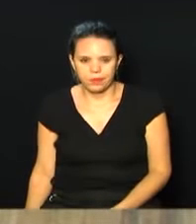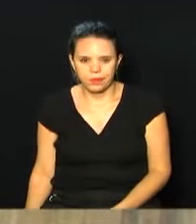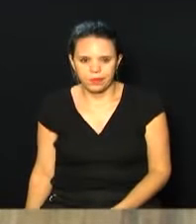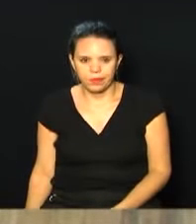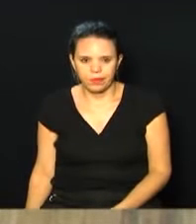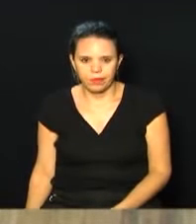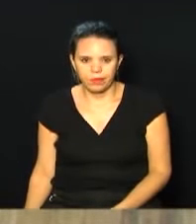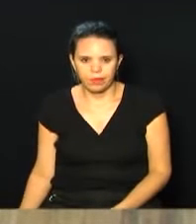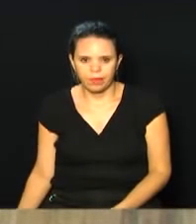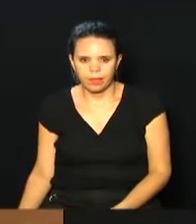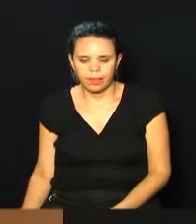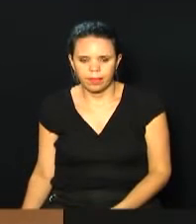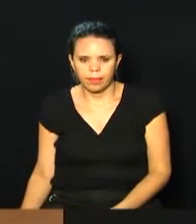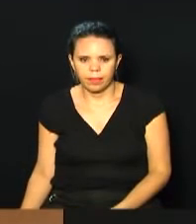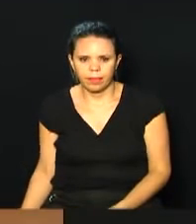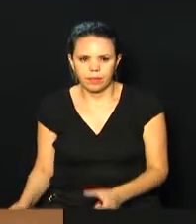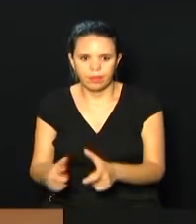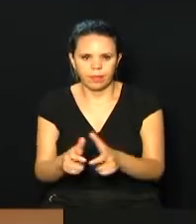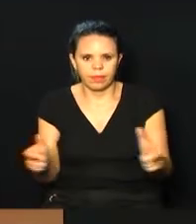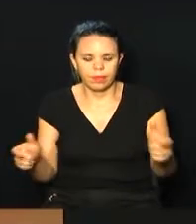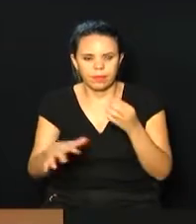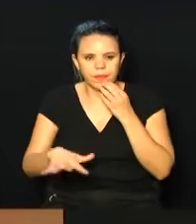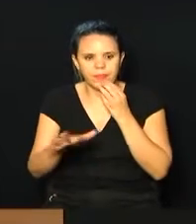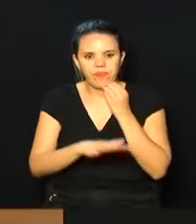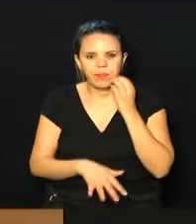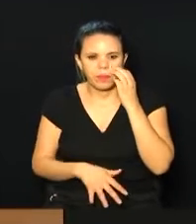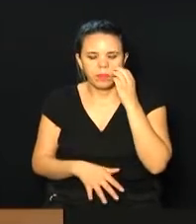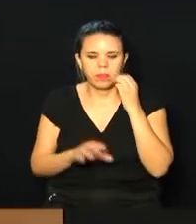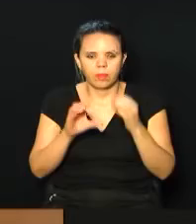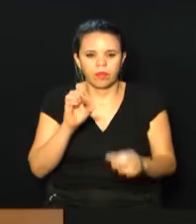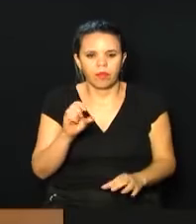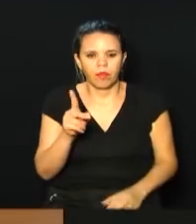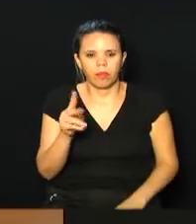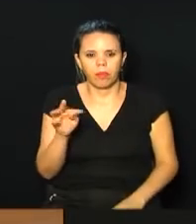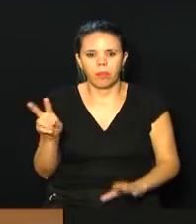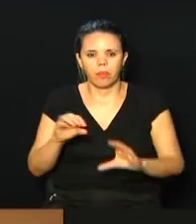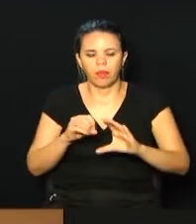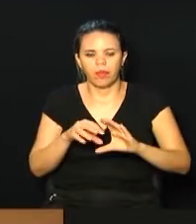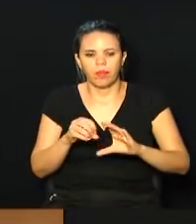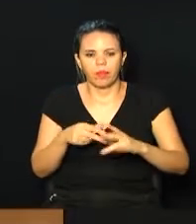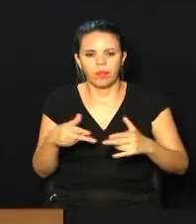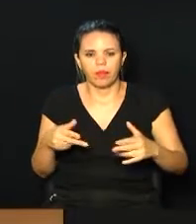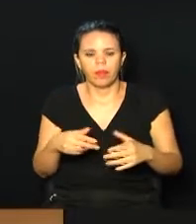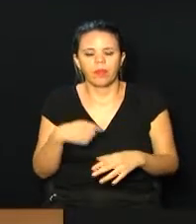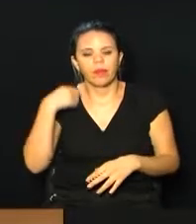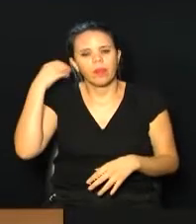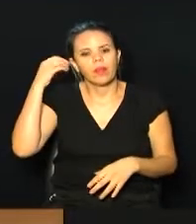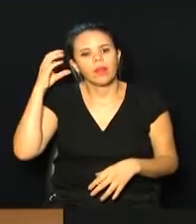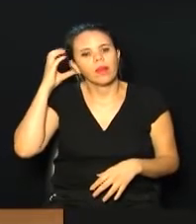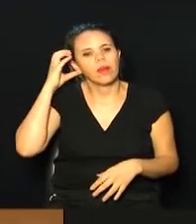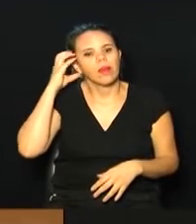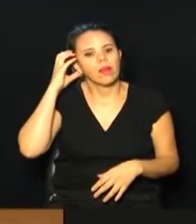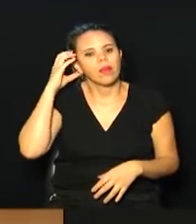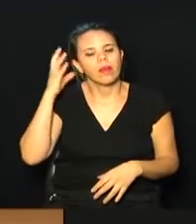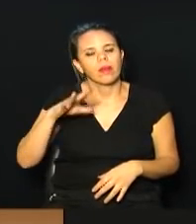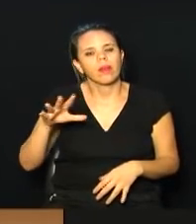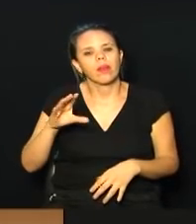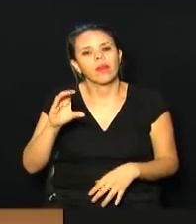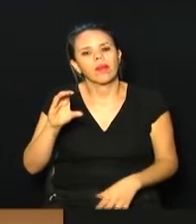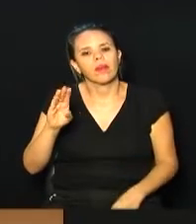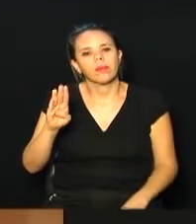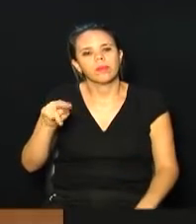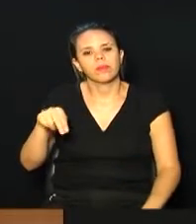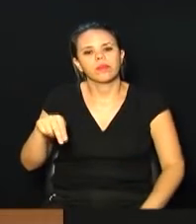Então, eu acho que as grandes redes, né, como a IPTV, as rádios, CBN,